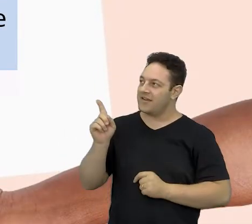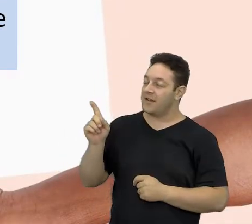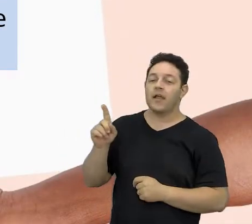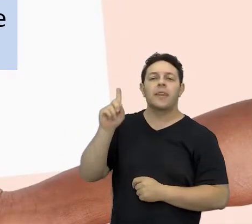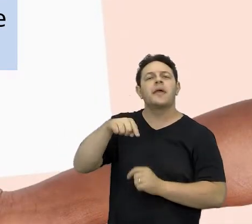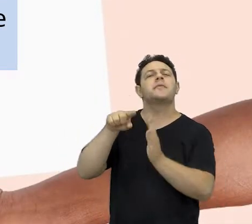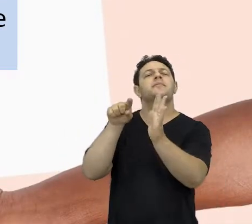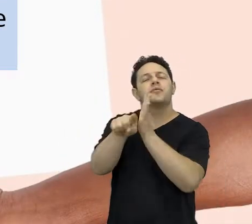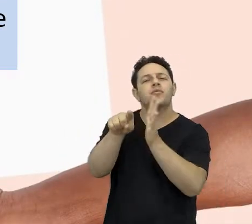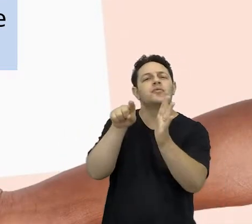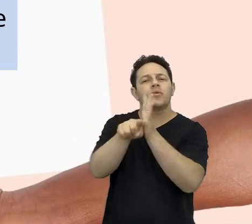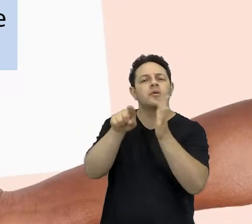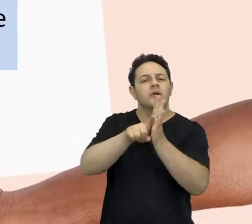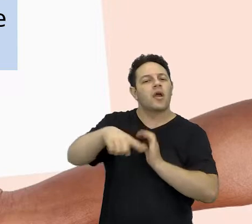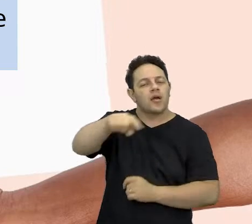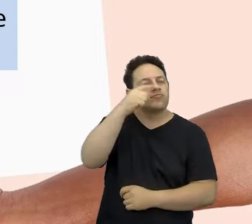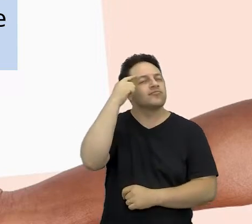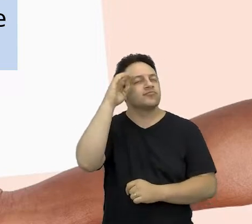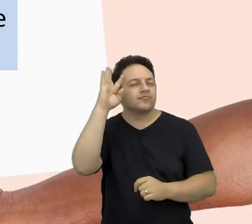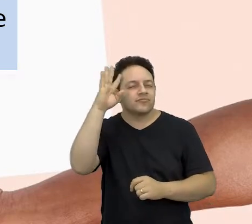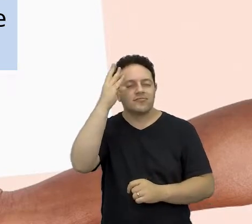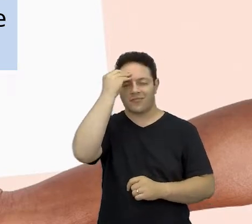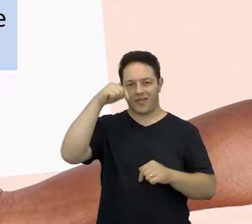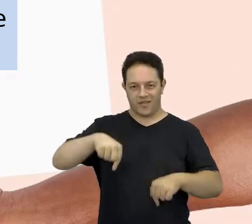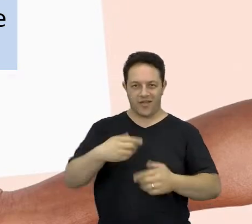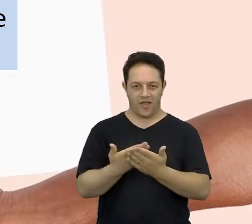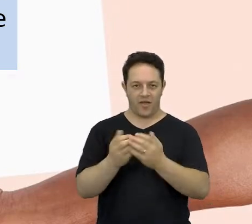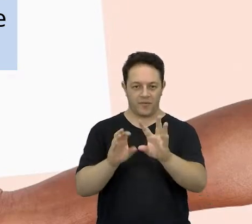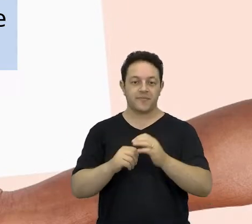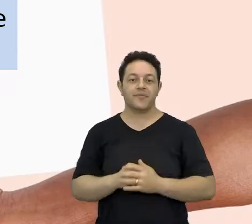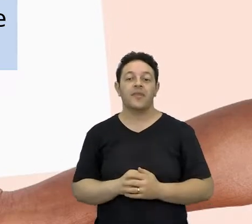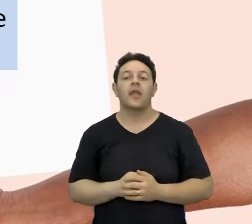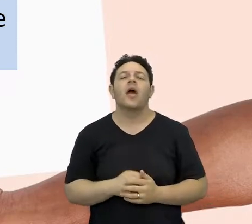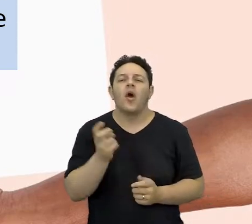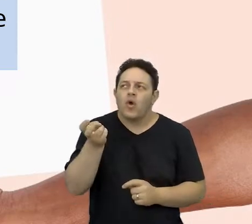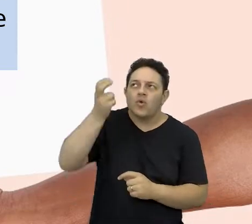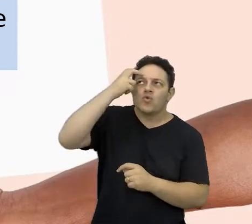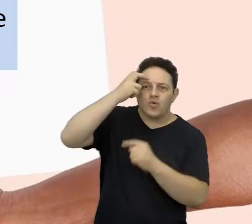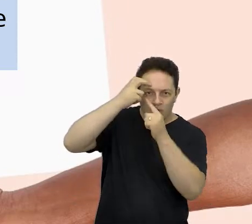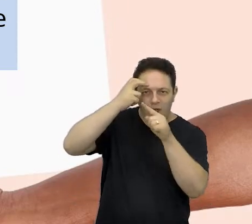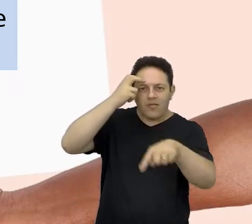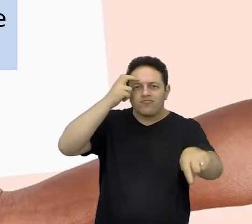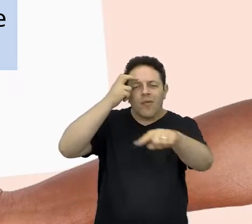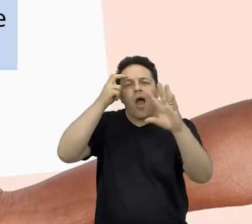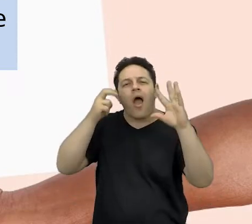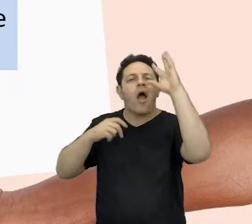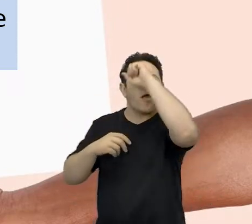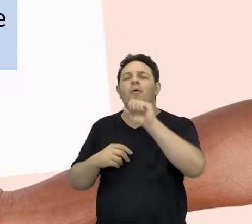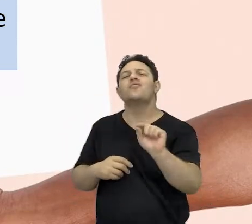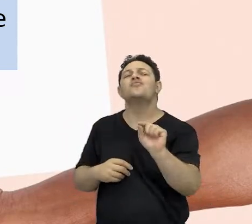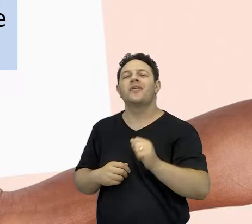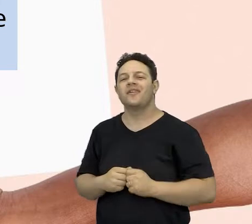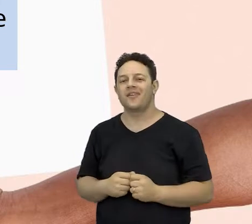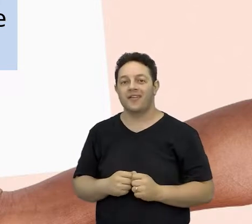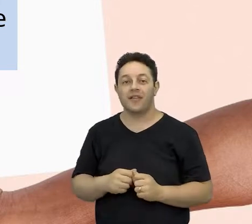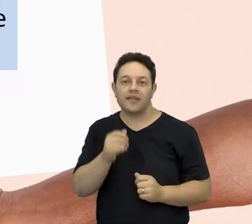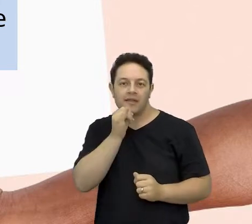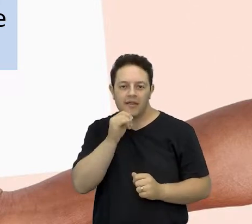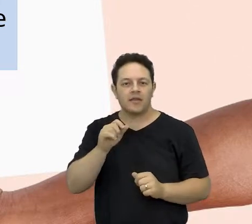mente no desenvolvimento dessa aula. O que vocês aprenderam sobre cultura? Quais foram as